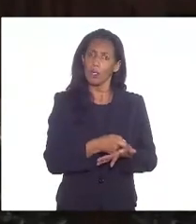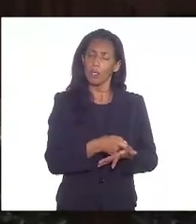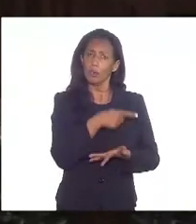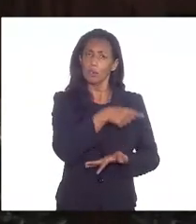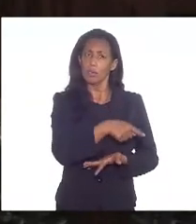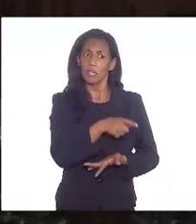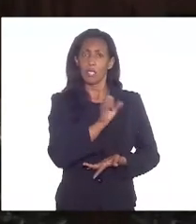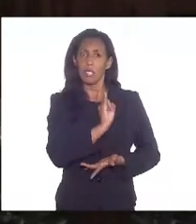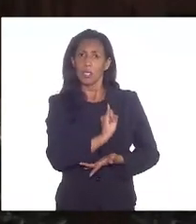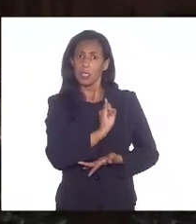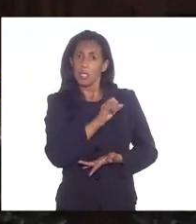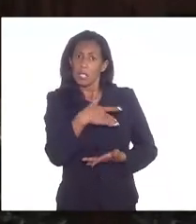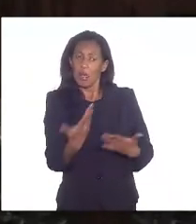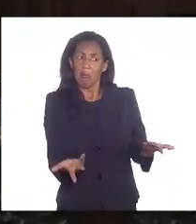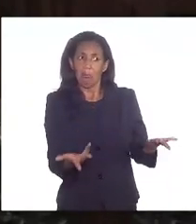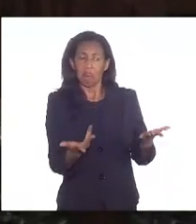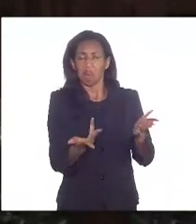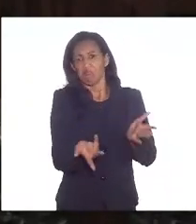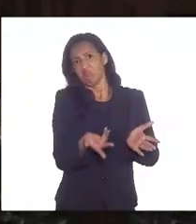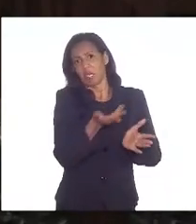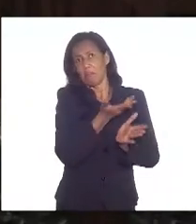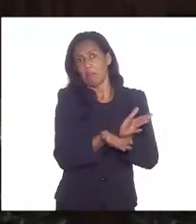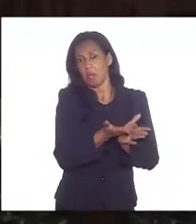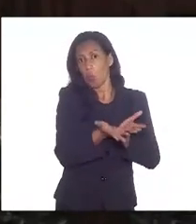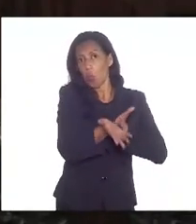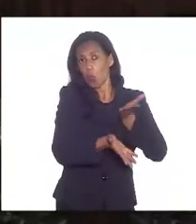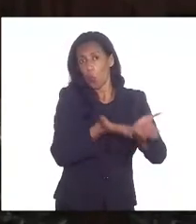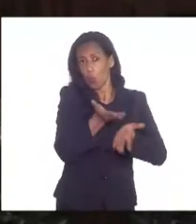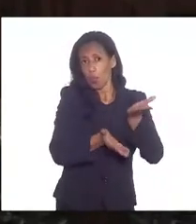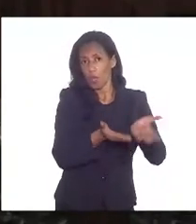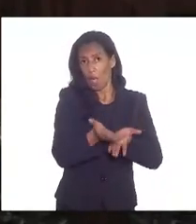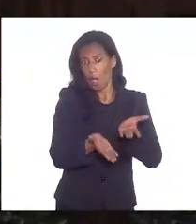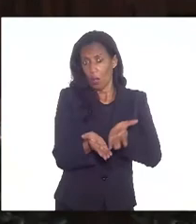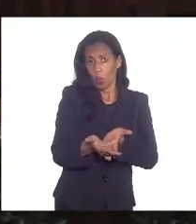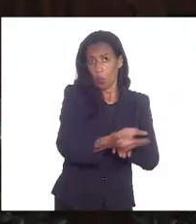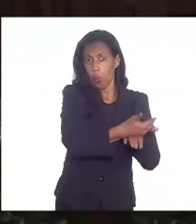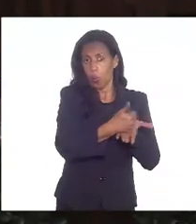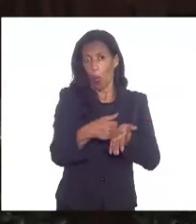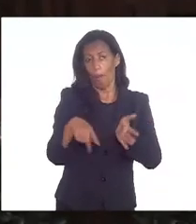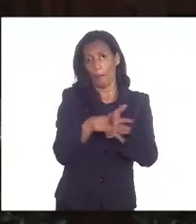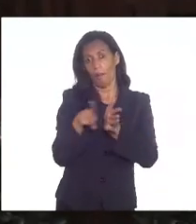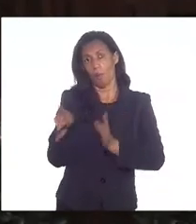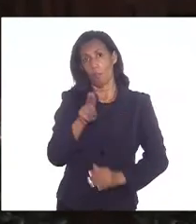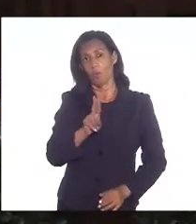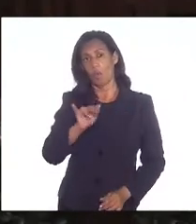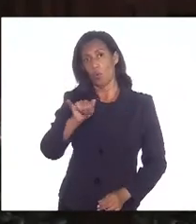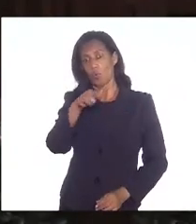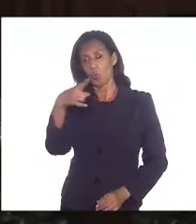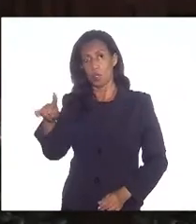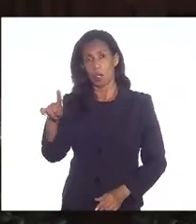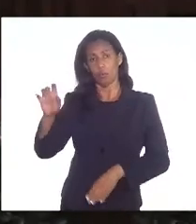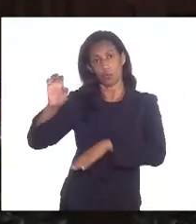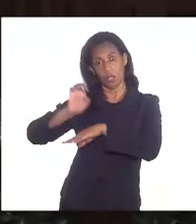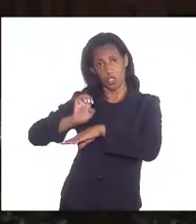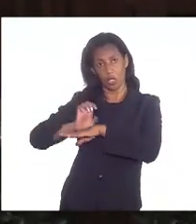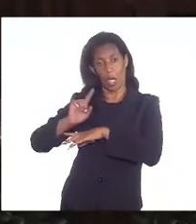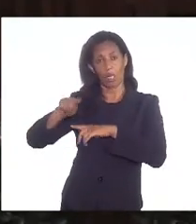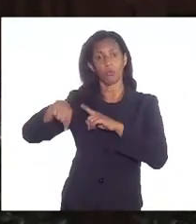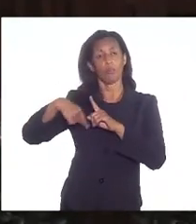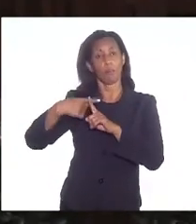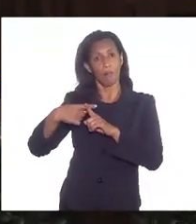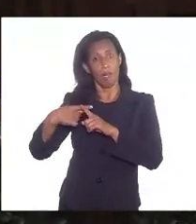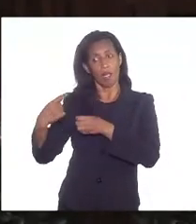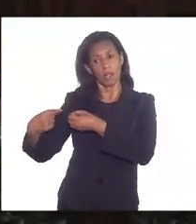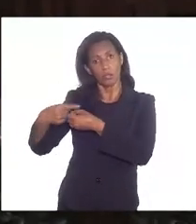se não estaria prevaricando, cuidar dos recursos da União, dos estados e dos municípios.